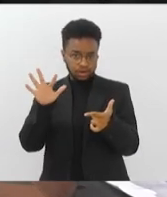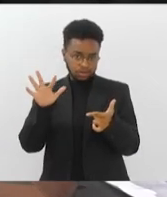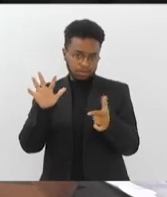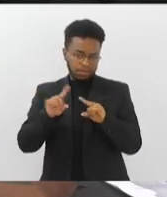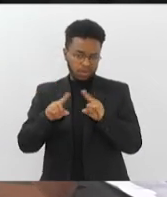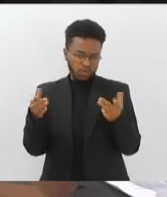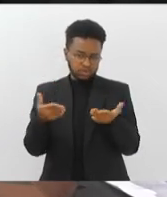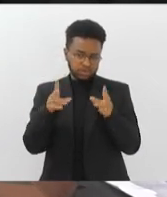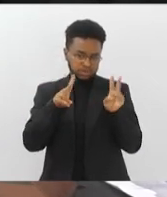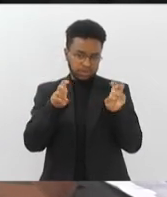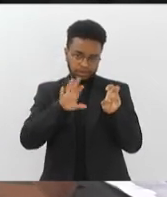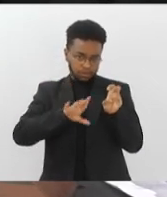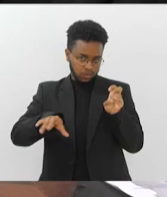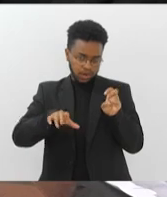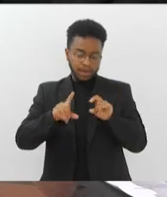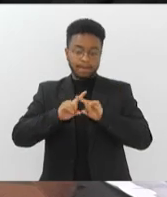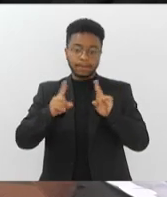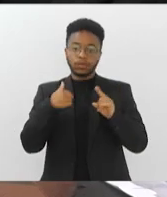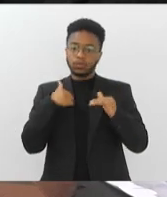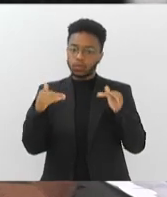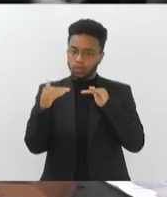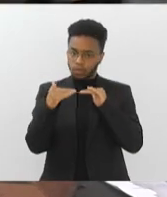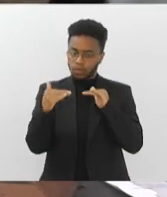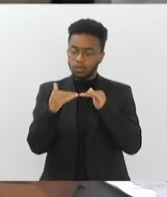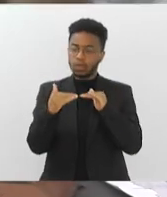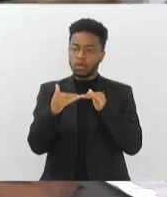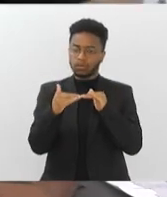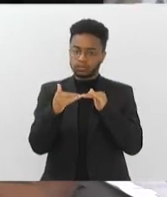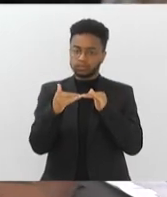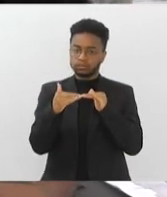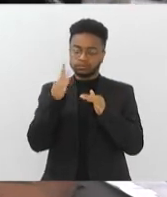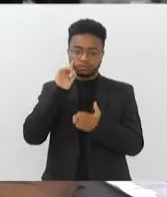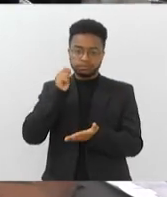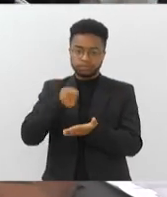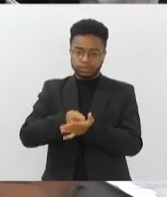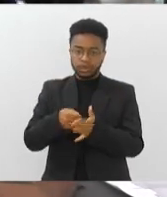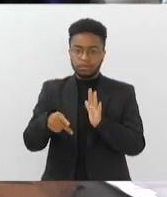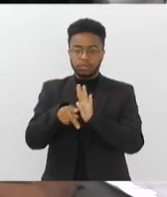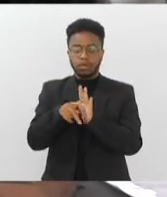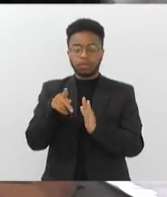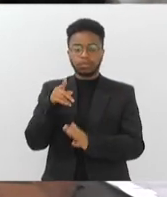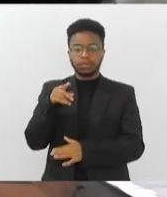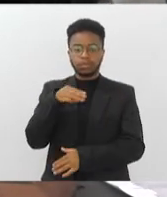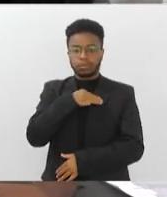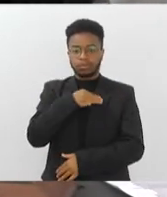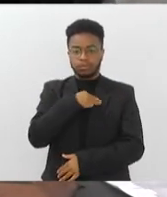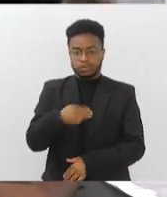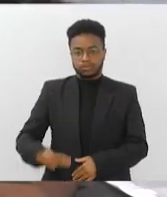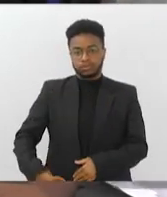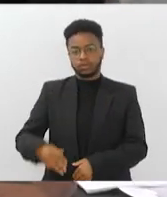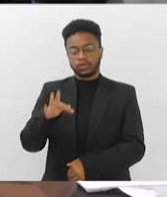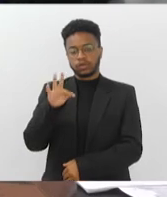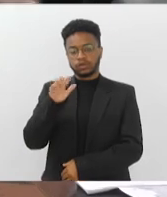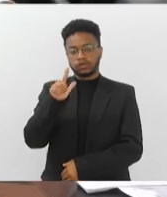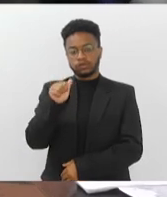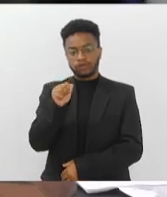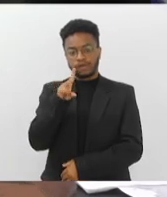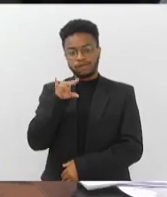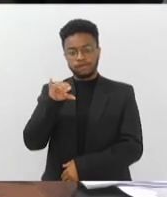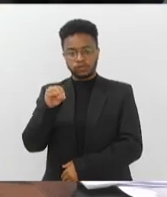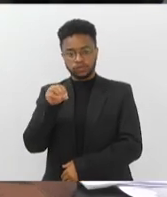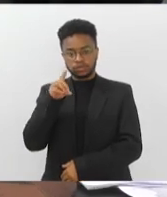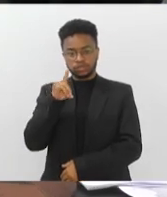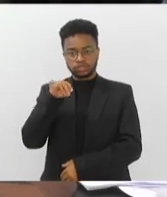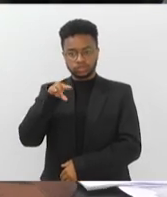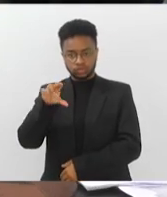hoje aqui, eu concordo com as determinações do ministro Flávio Dino, que depois foram aprovadas